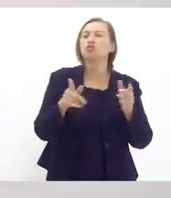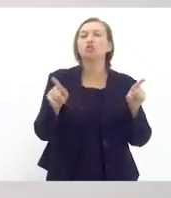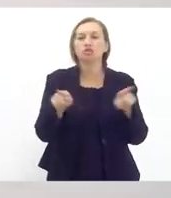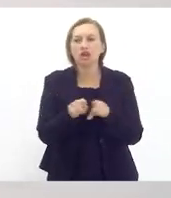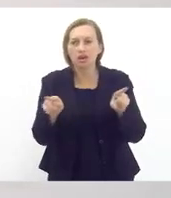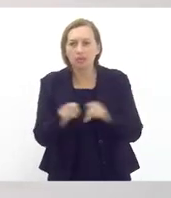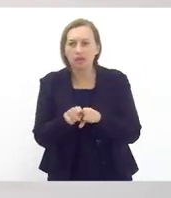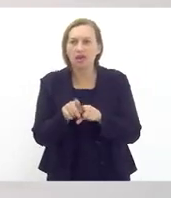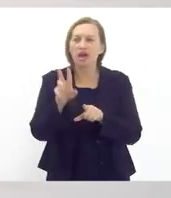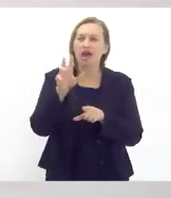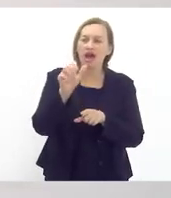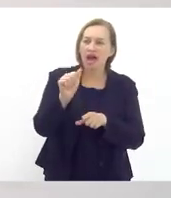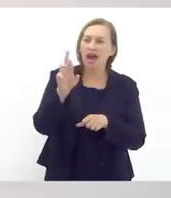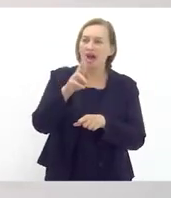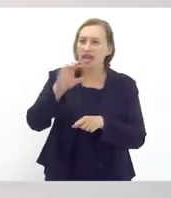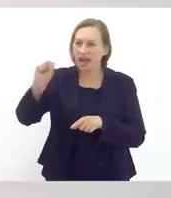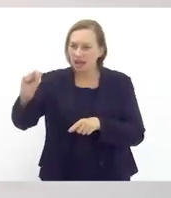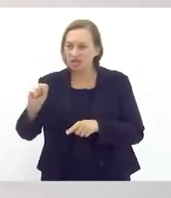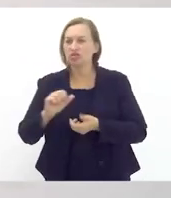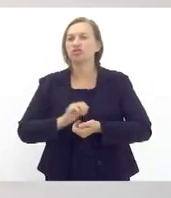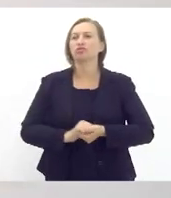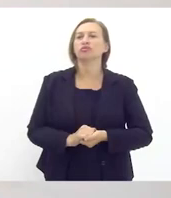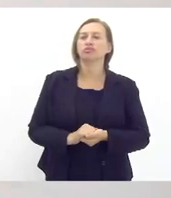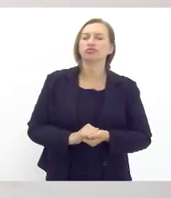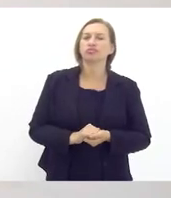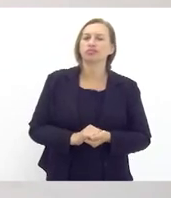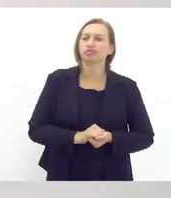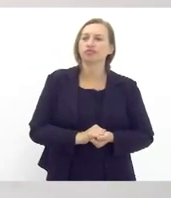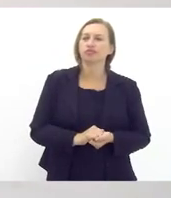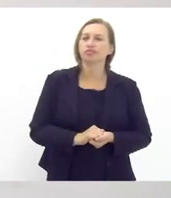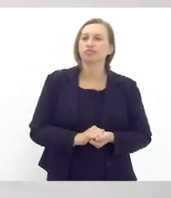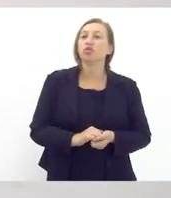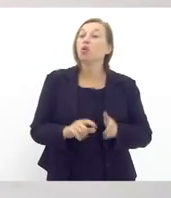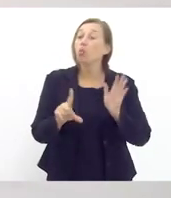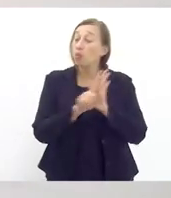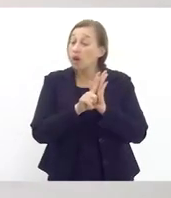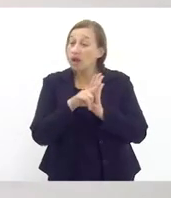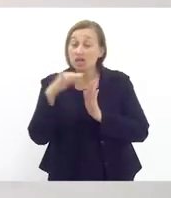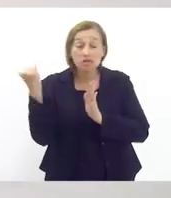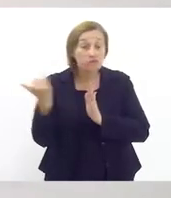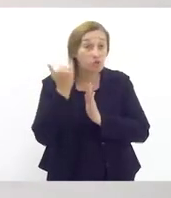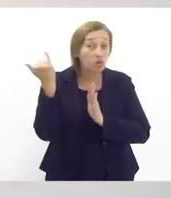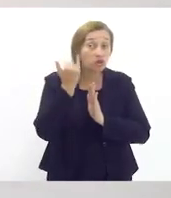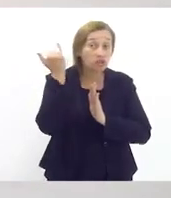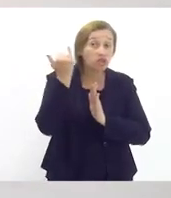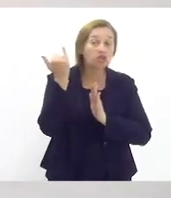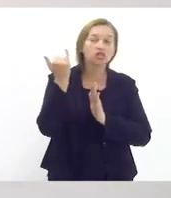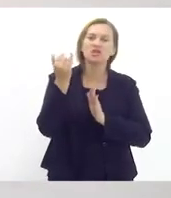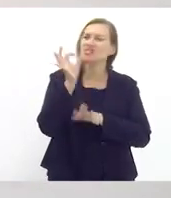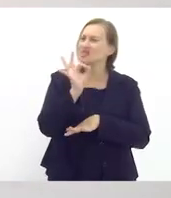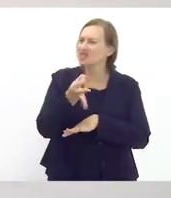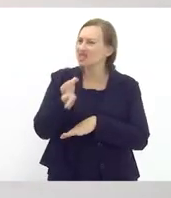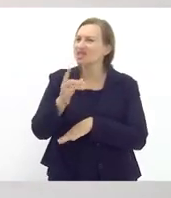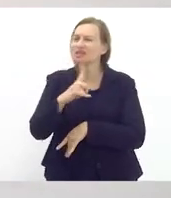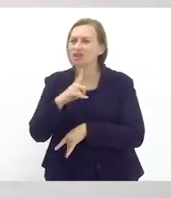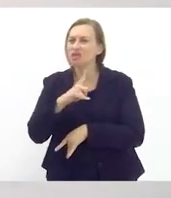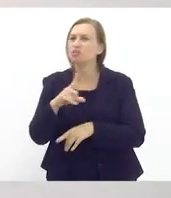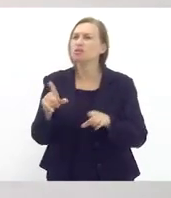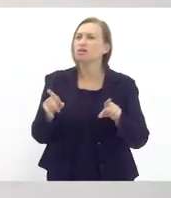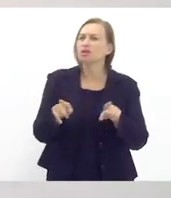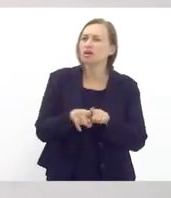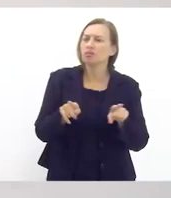para os arraiais é uma lei muito importante e que eu tenho certeza que também